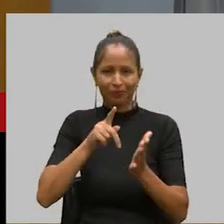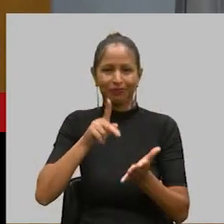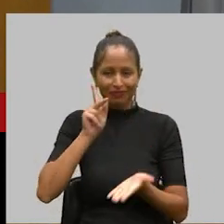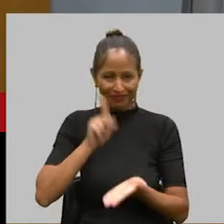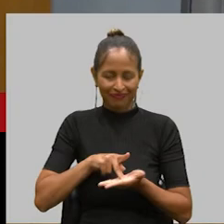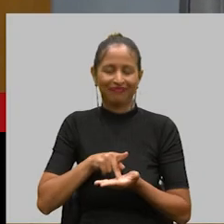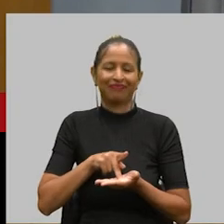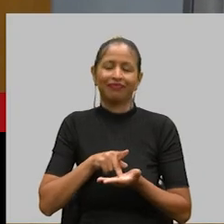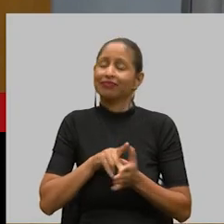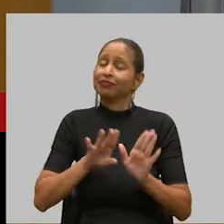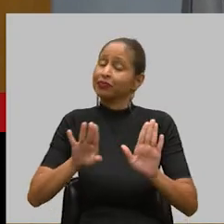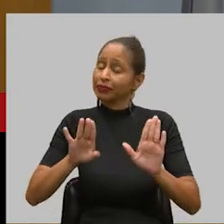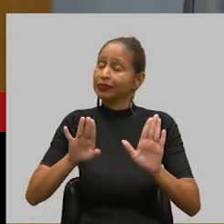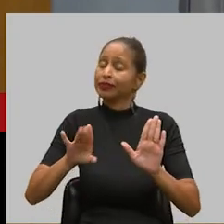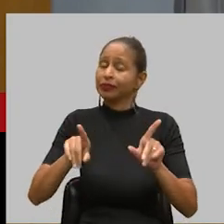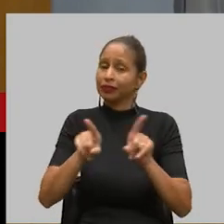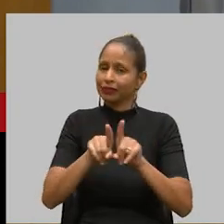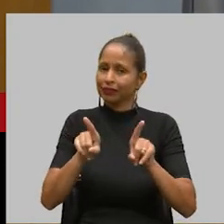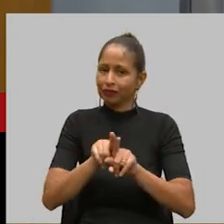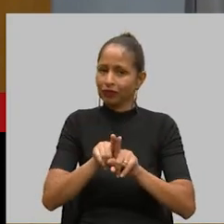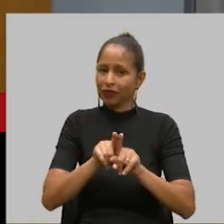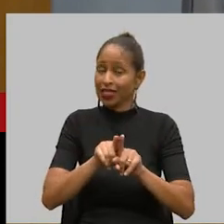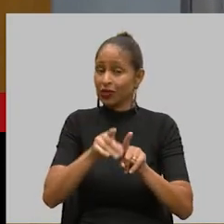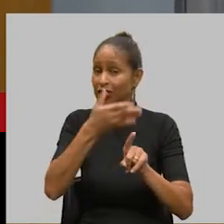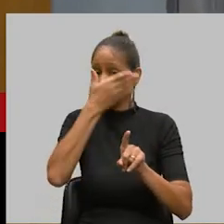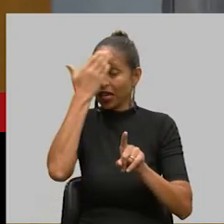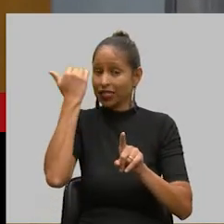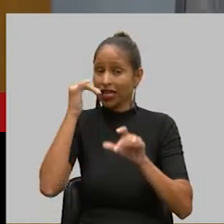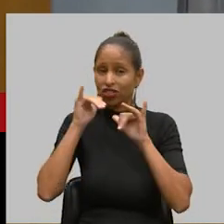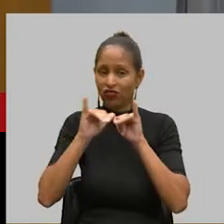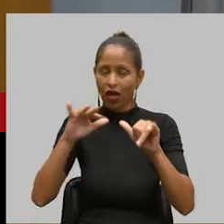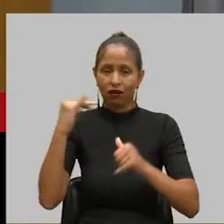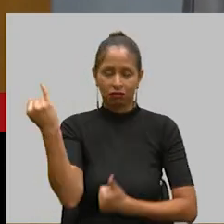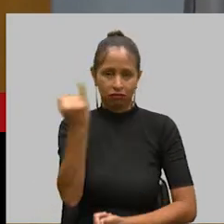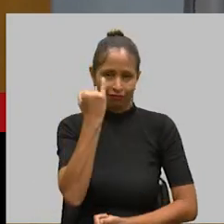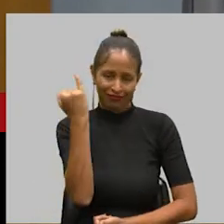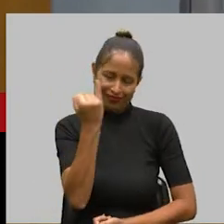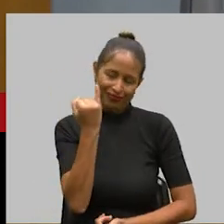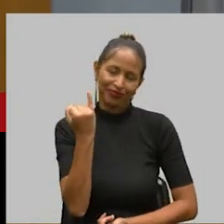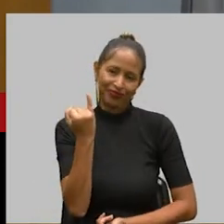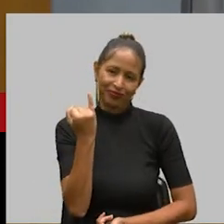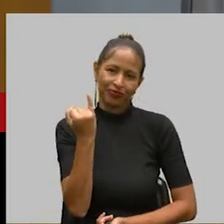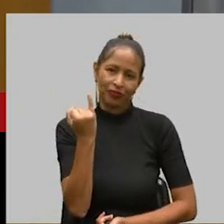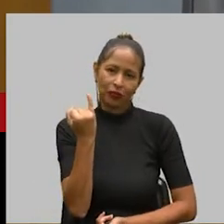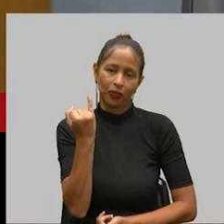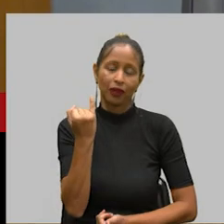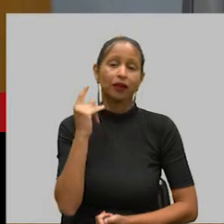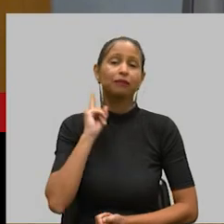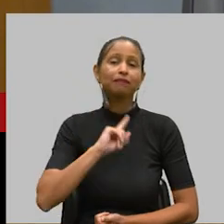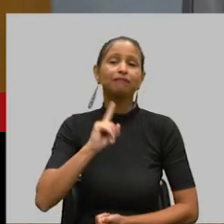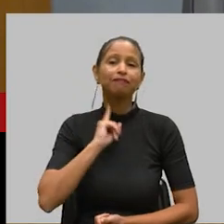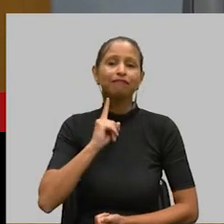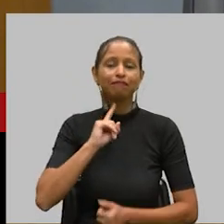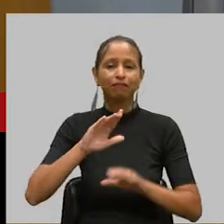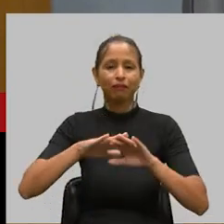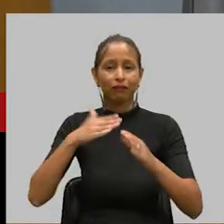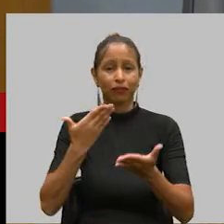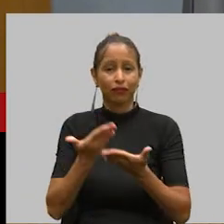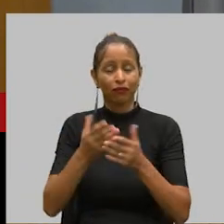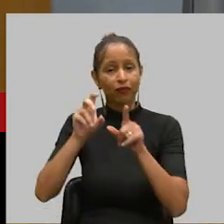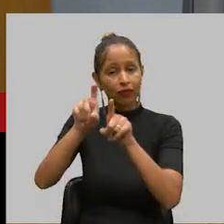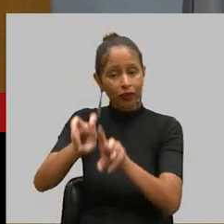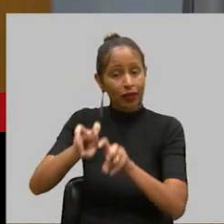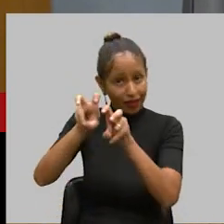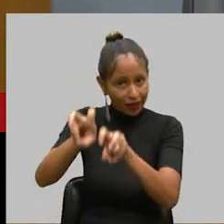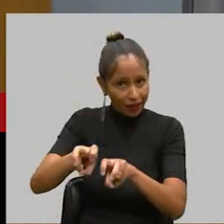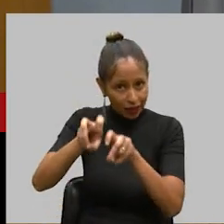a gente não poderia de deixar hoje de falar da importância da rede Mineira de Educação do campo